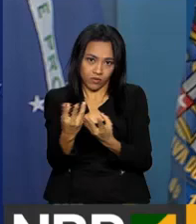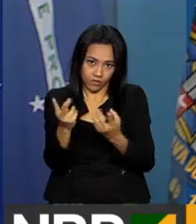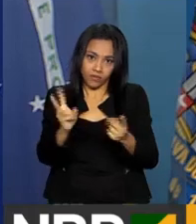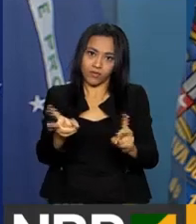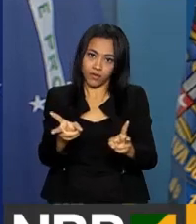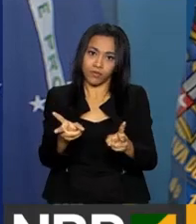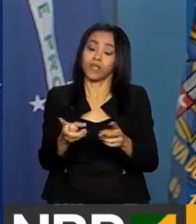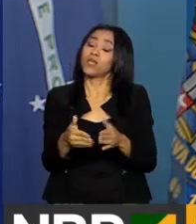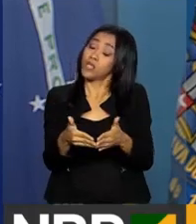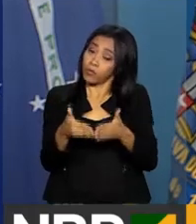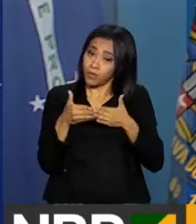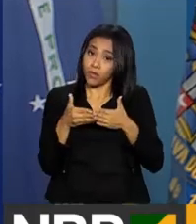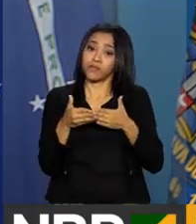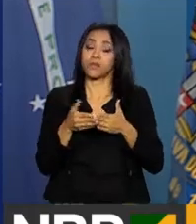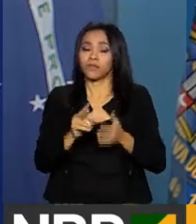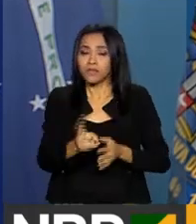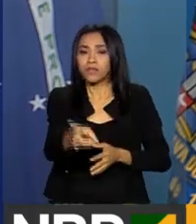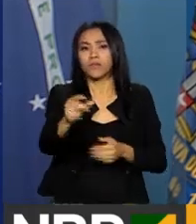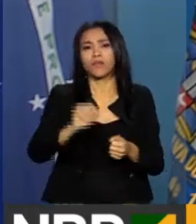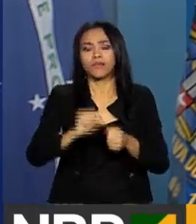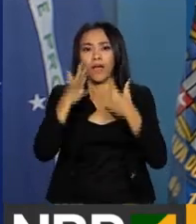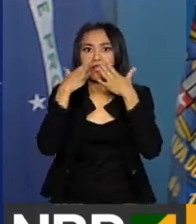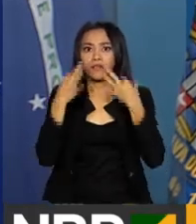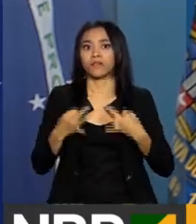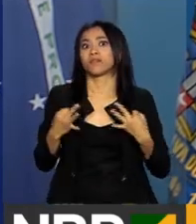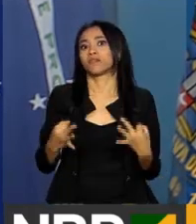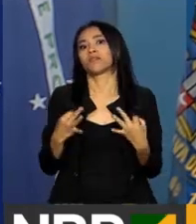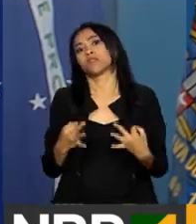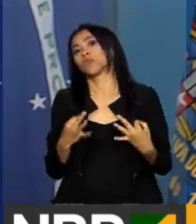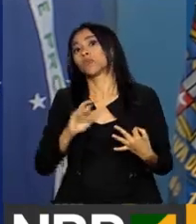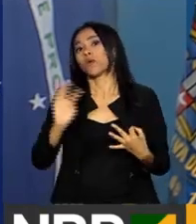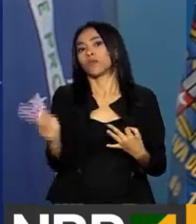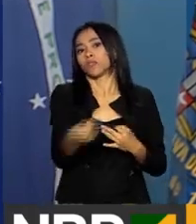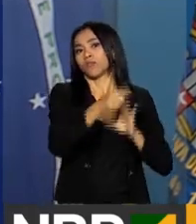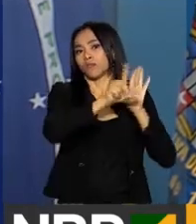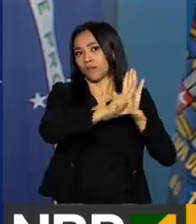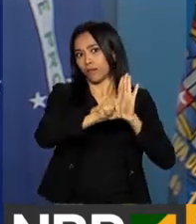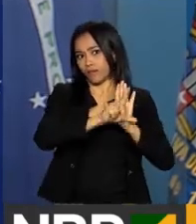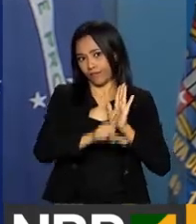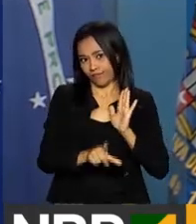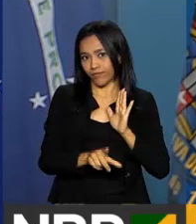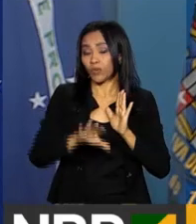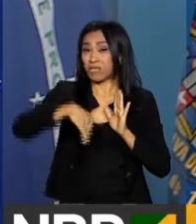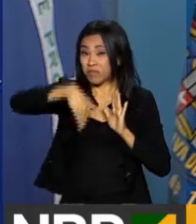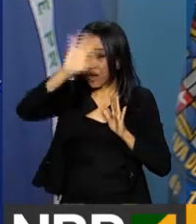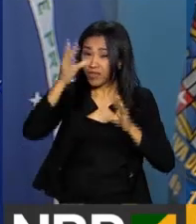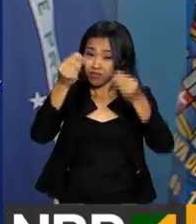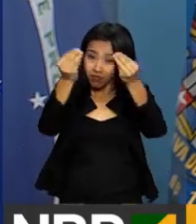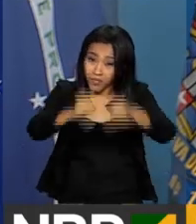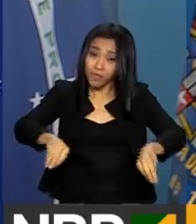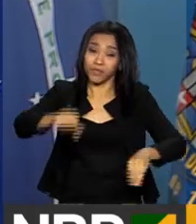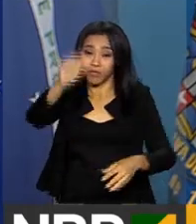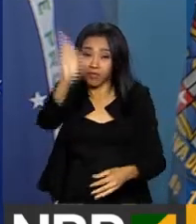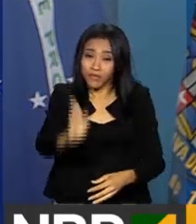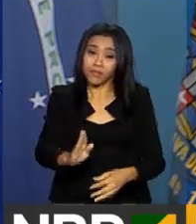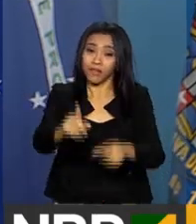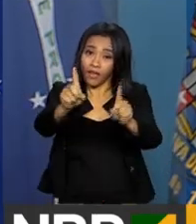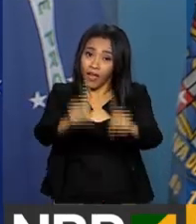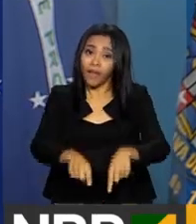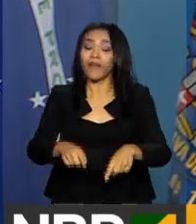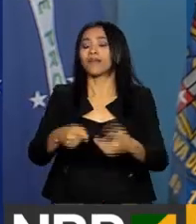que façam sempre atentos ao sistema jurídico porque olha o que mais prejudica o país é